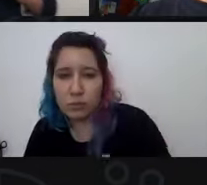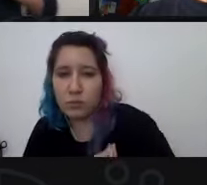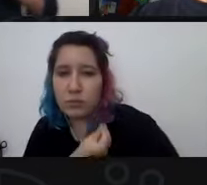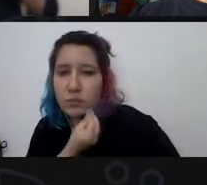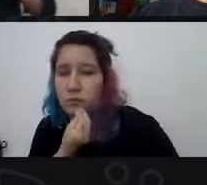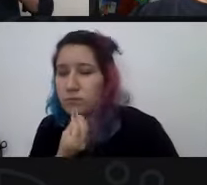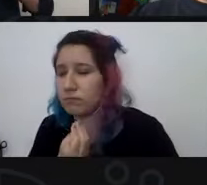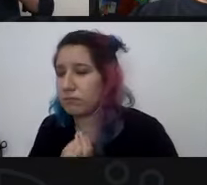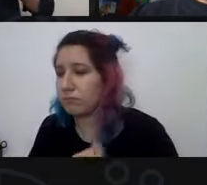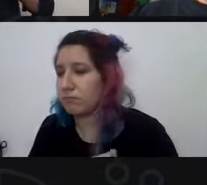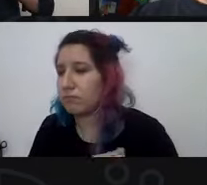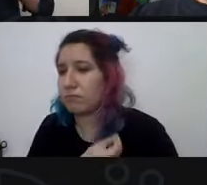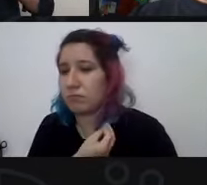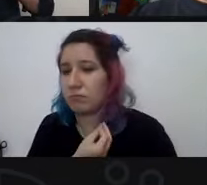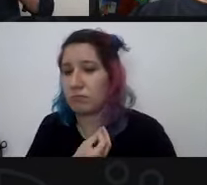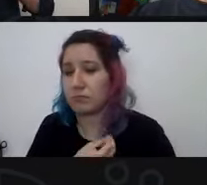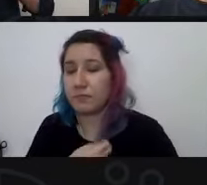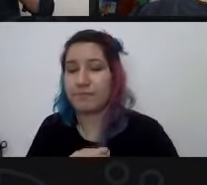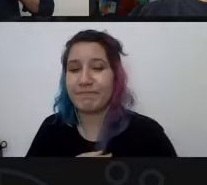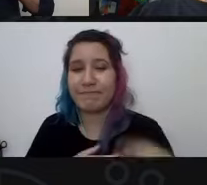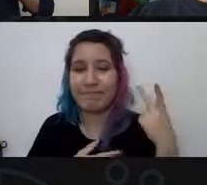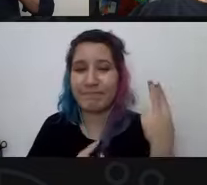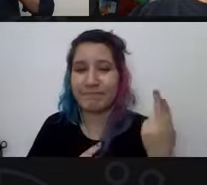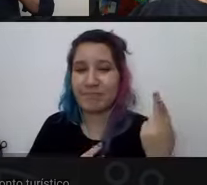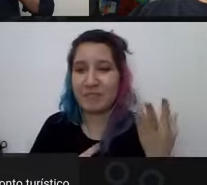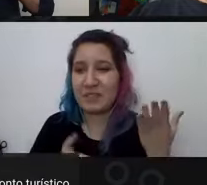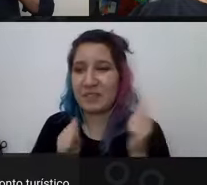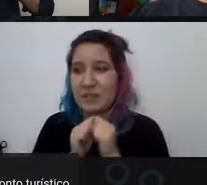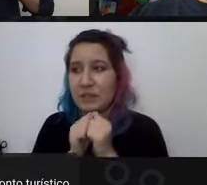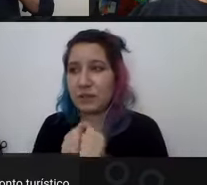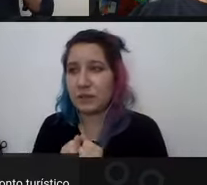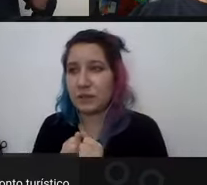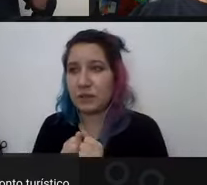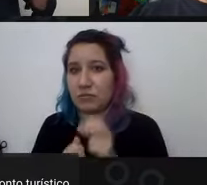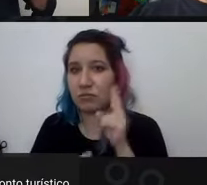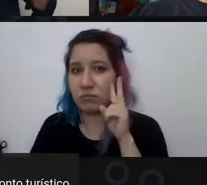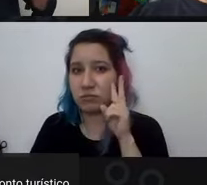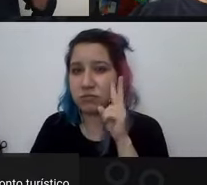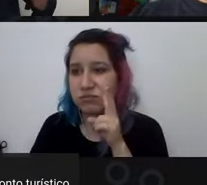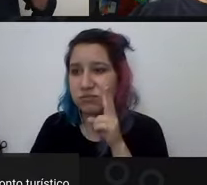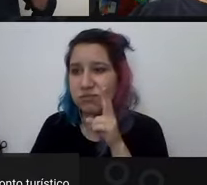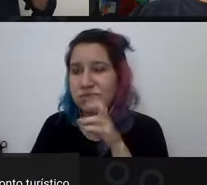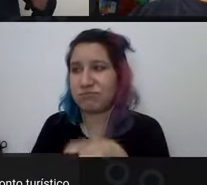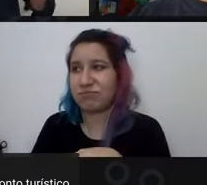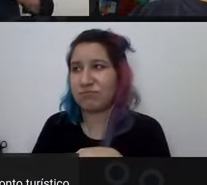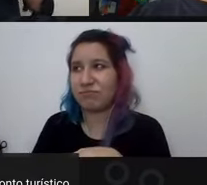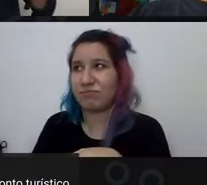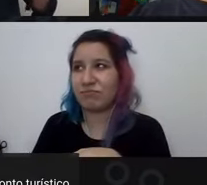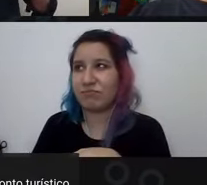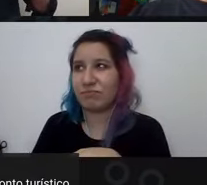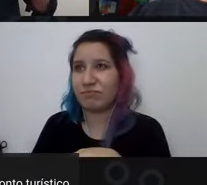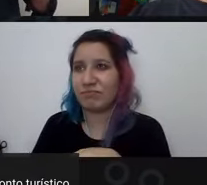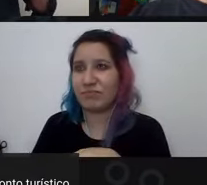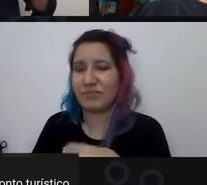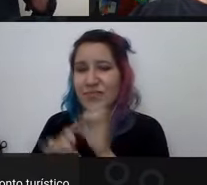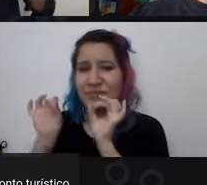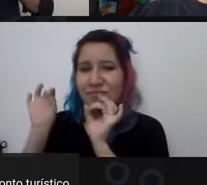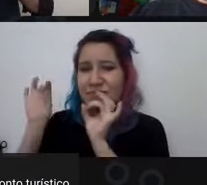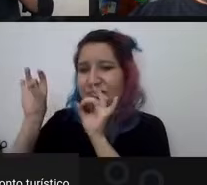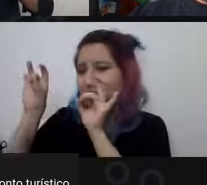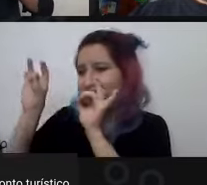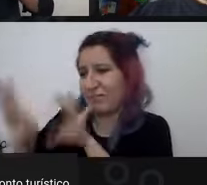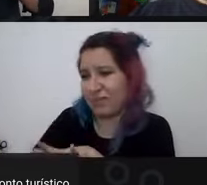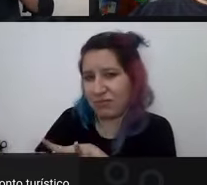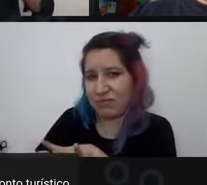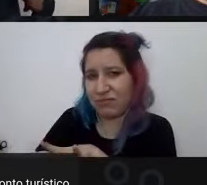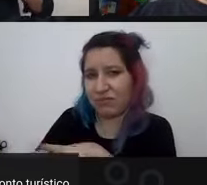e ao mesmo tempo a gente vê um certo, como eu posso dizer, abandono nessa área